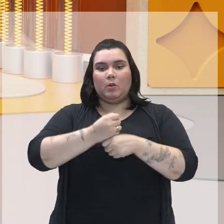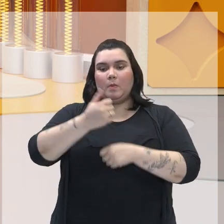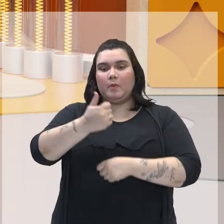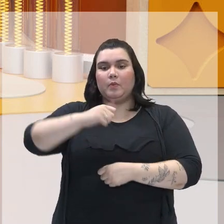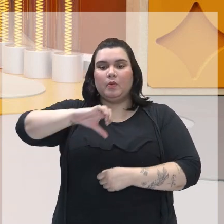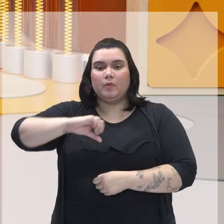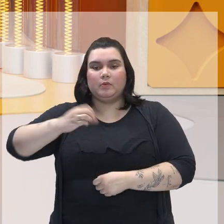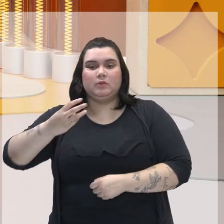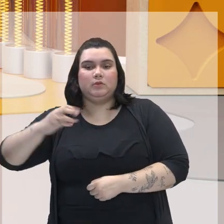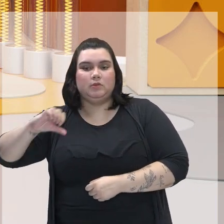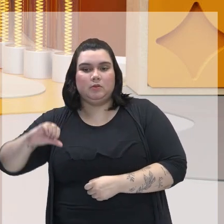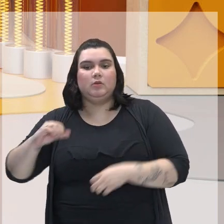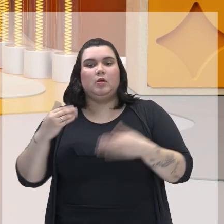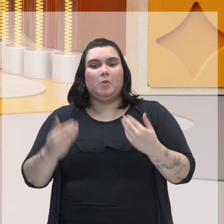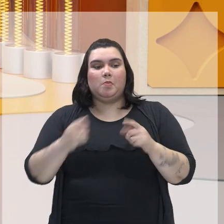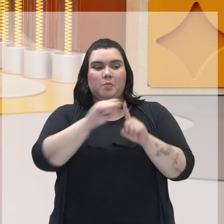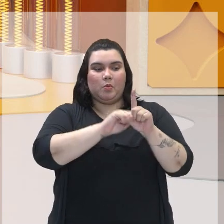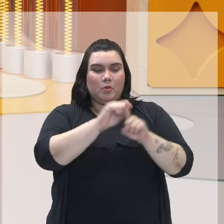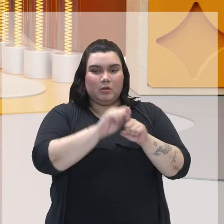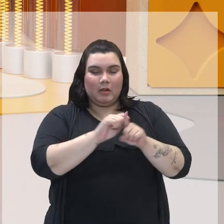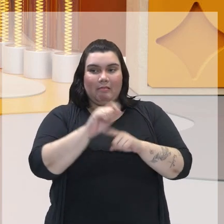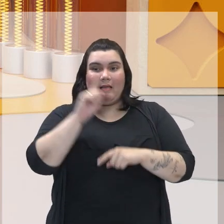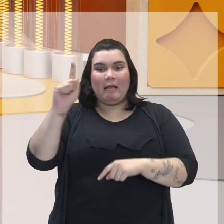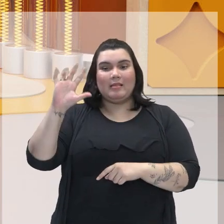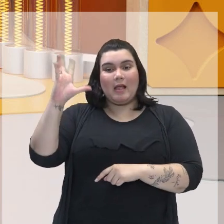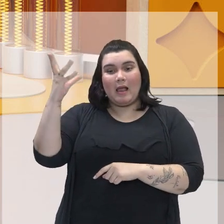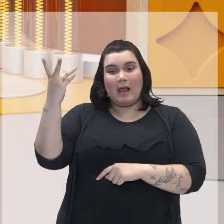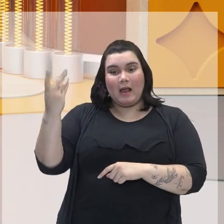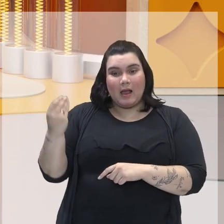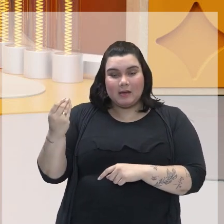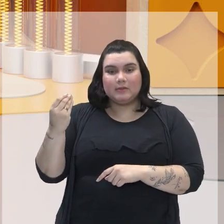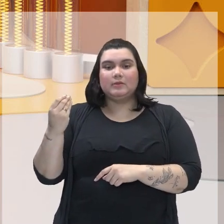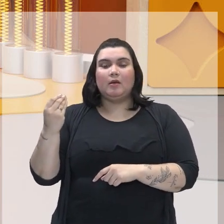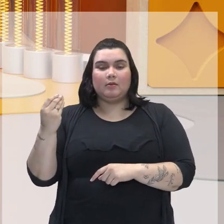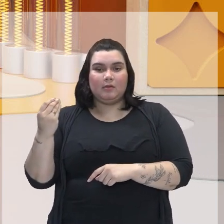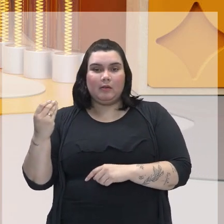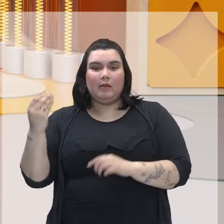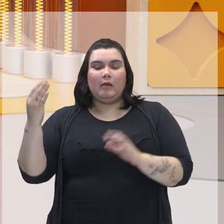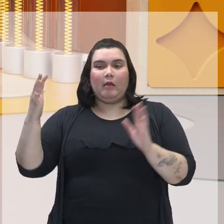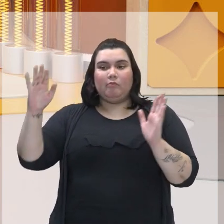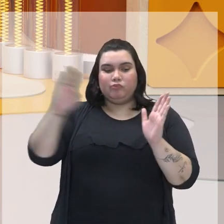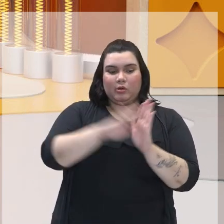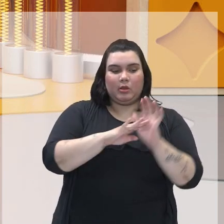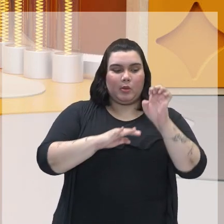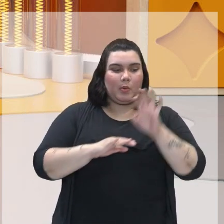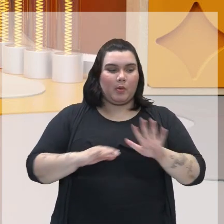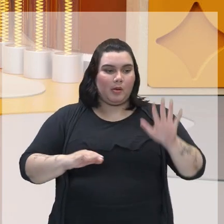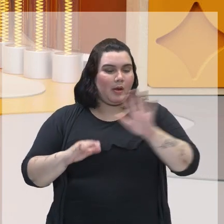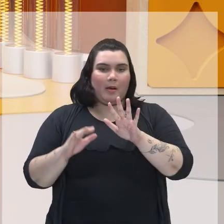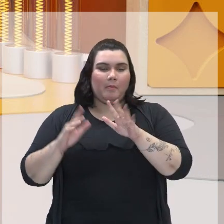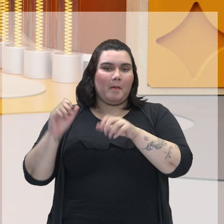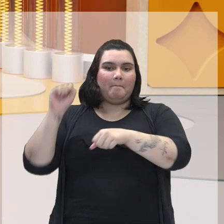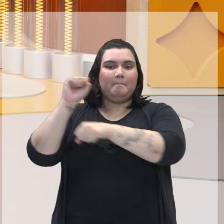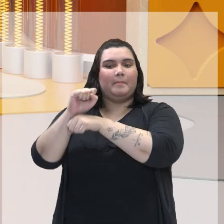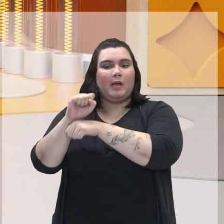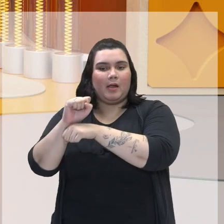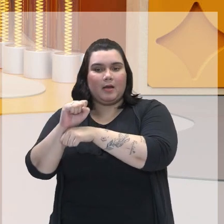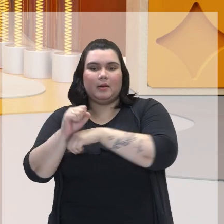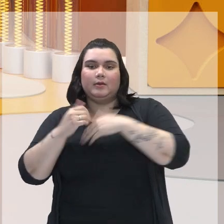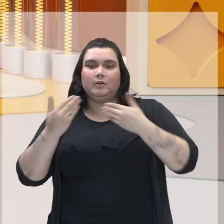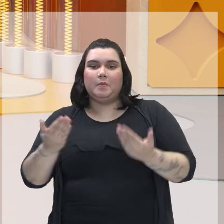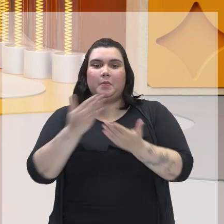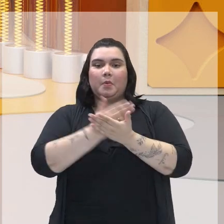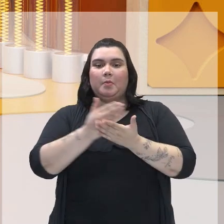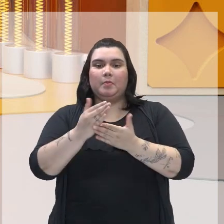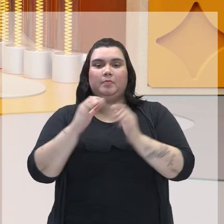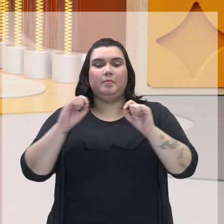que o suprimento de borracha que vinha da Malásia ali para a Europa seja cortado, fazendo com que